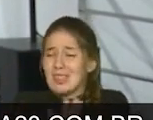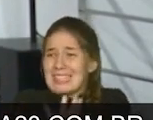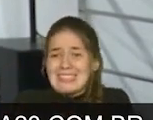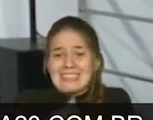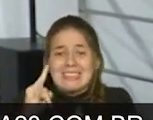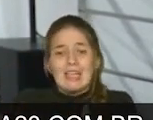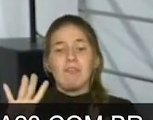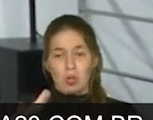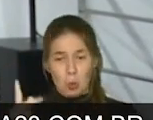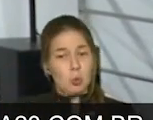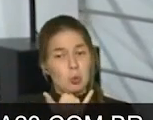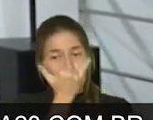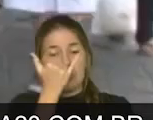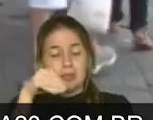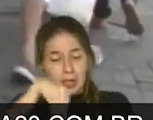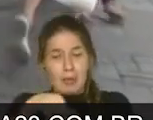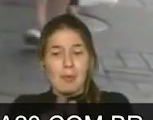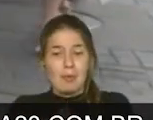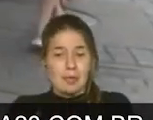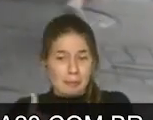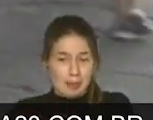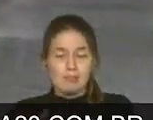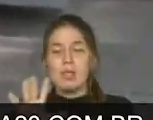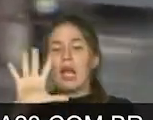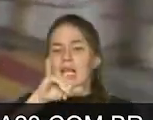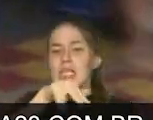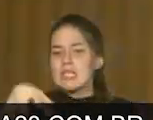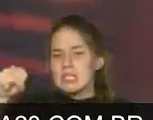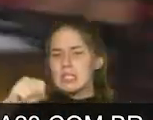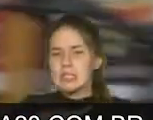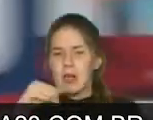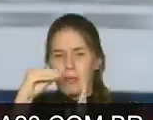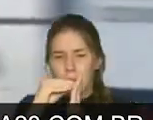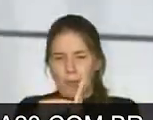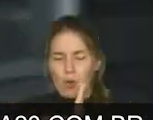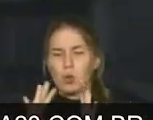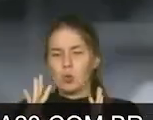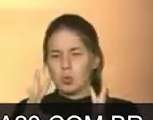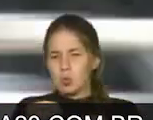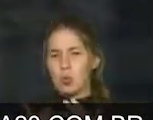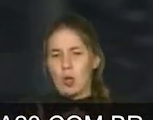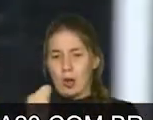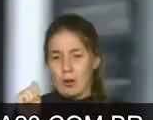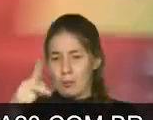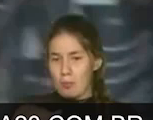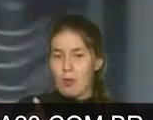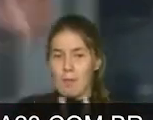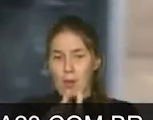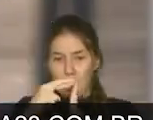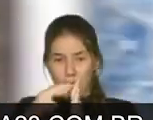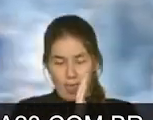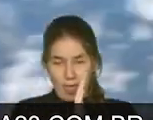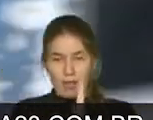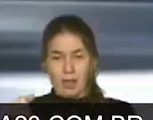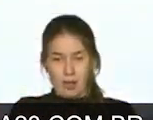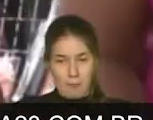documentação a respeito daquele vínculo. Para os segurados do INSS que atingiram os requisitos para a aposentadoria pelas regras de transição